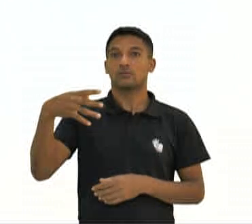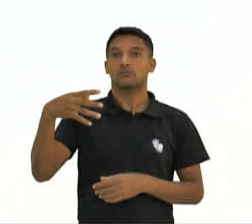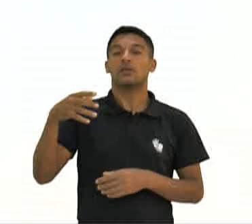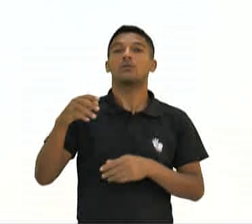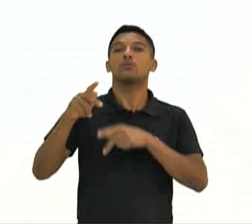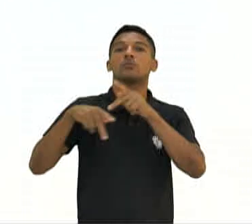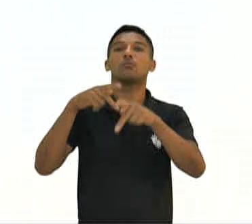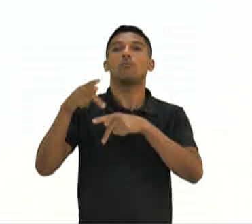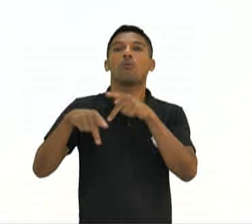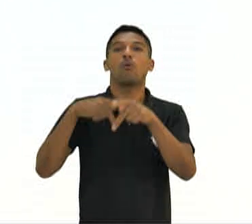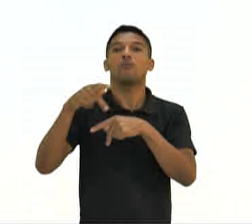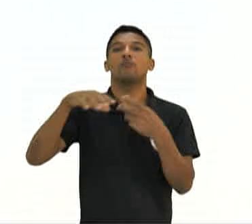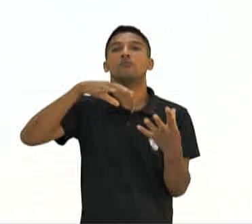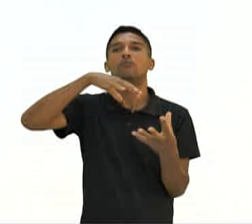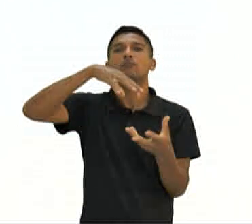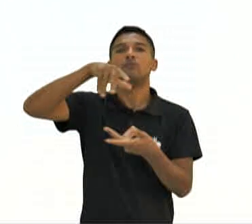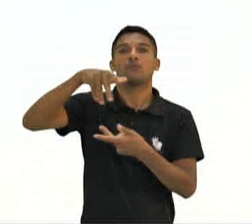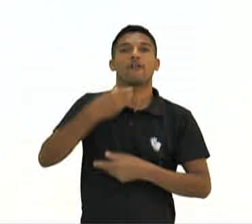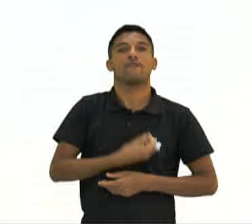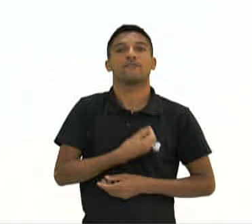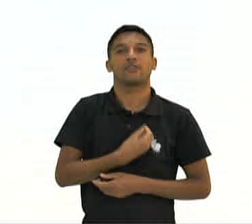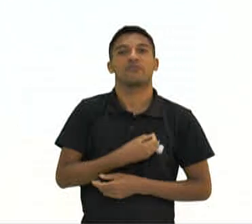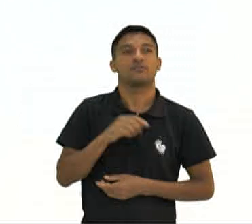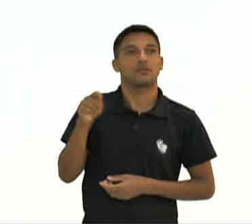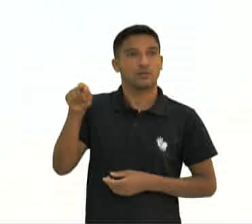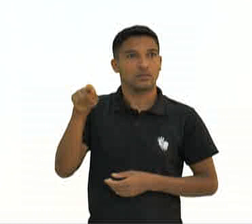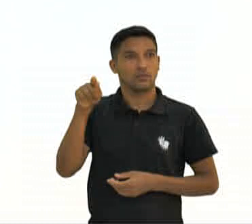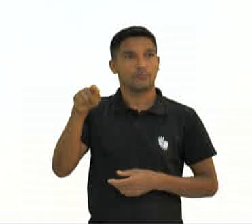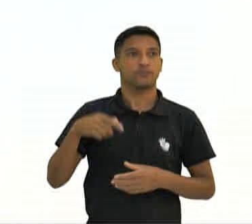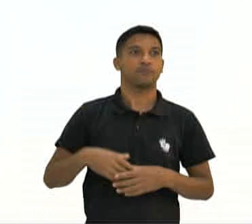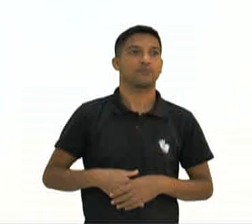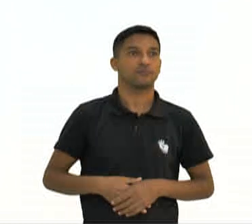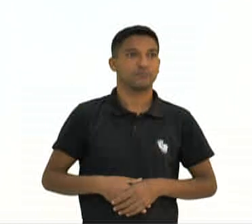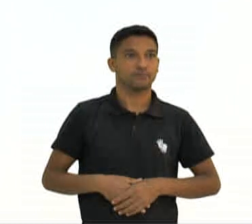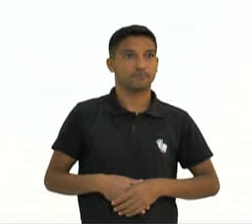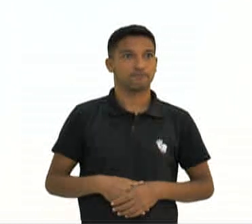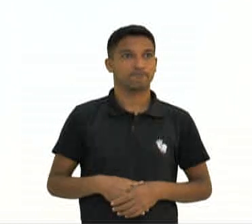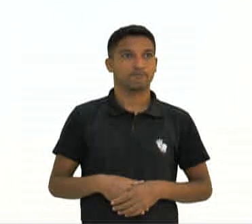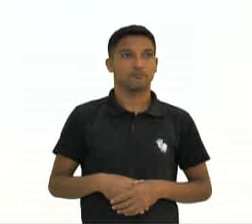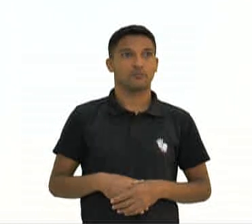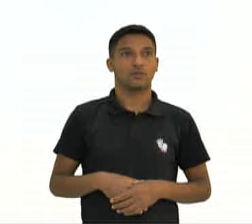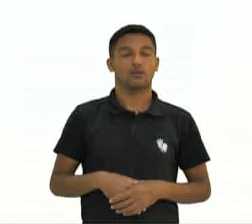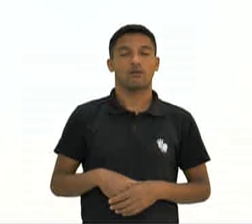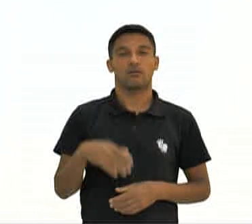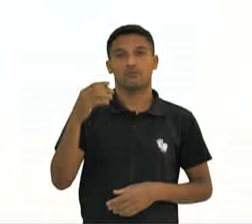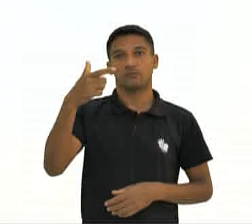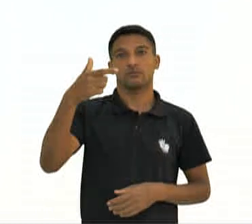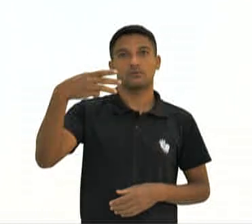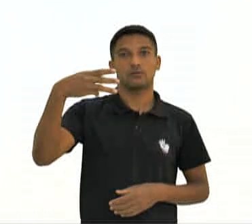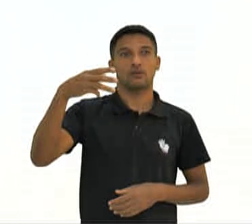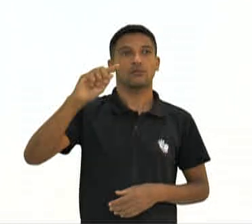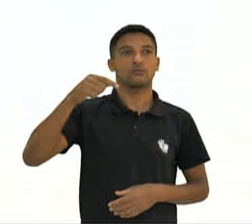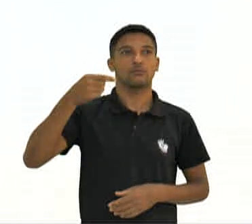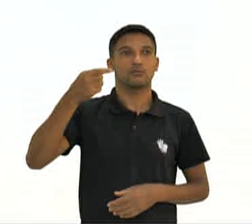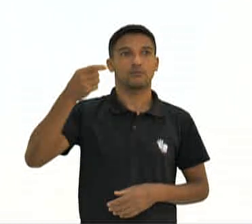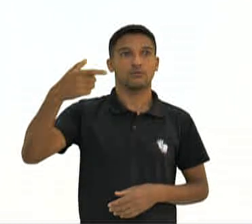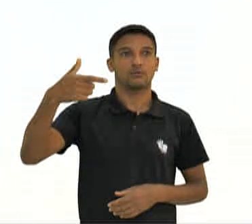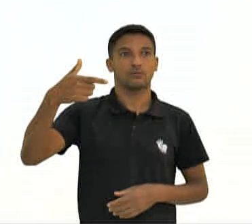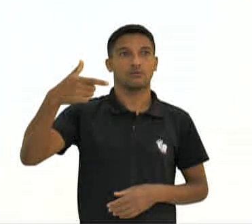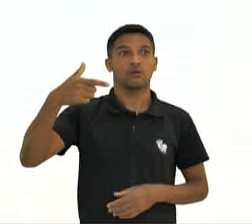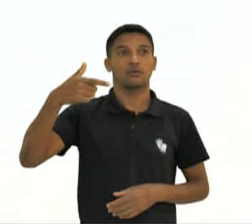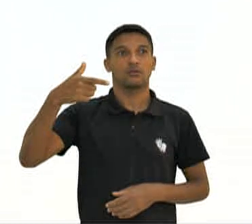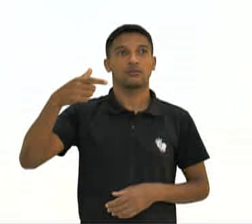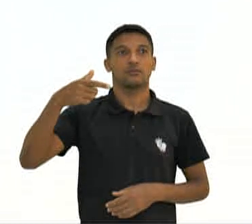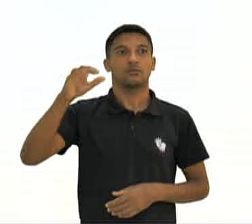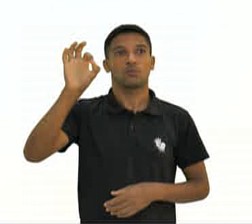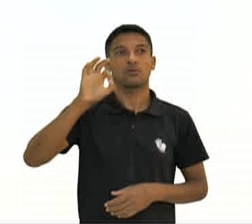23,2% da população global entre 2002 e 2014. 39% da população do continente asiático está